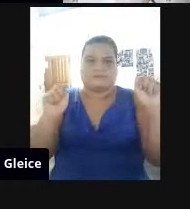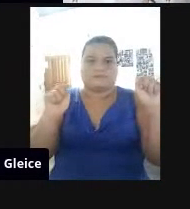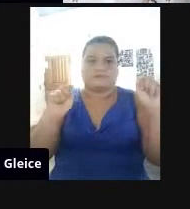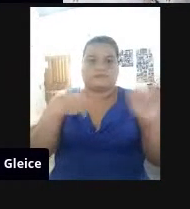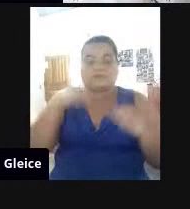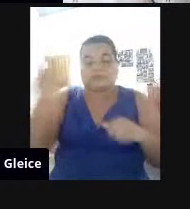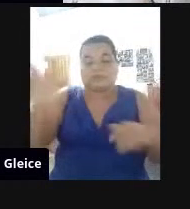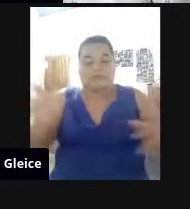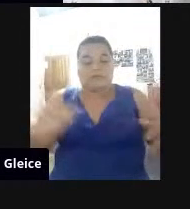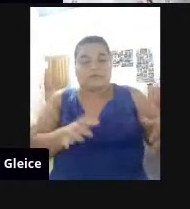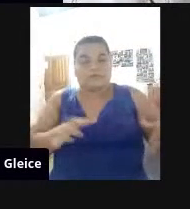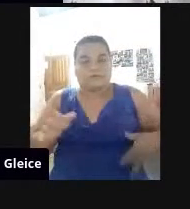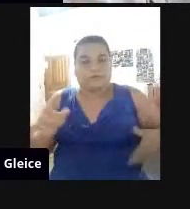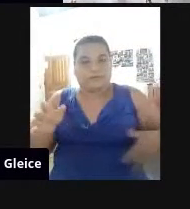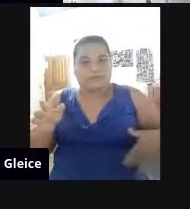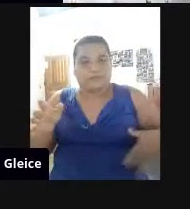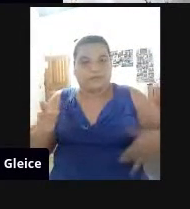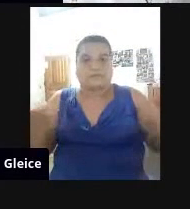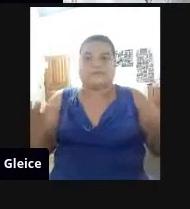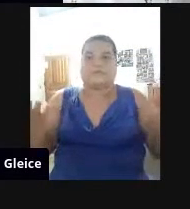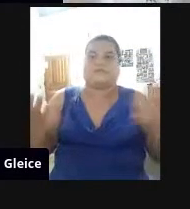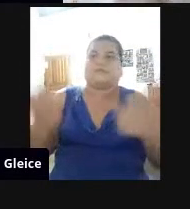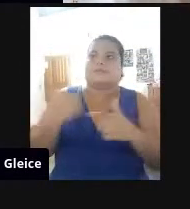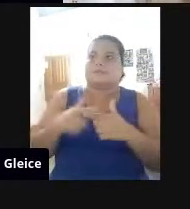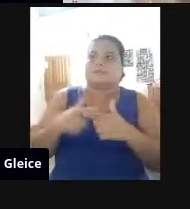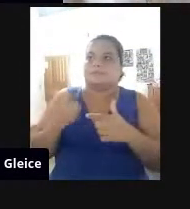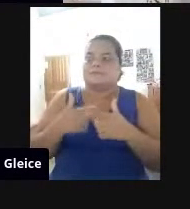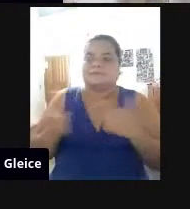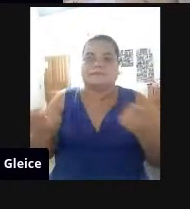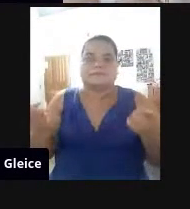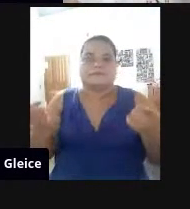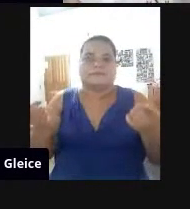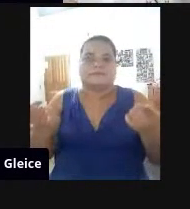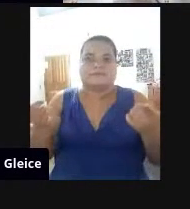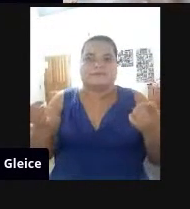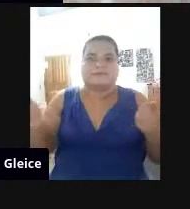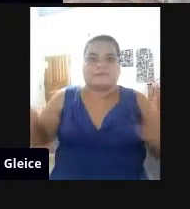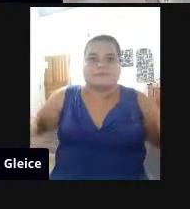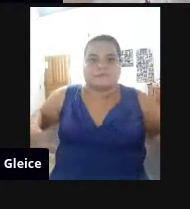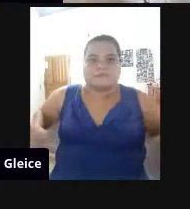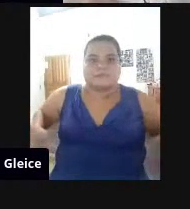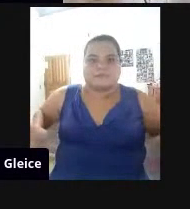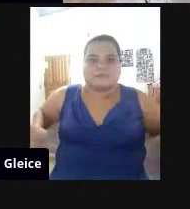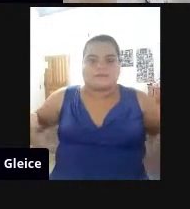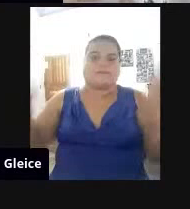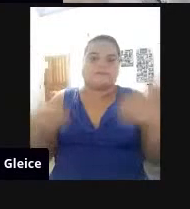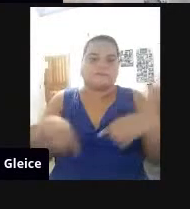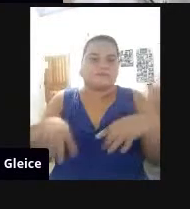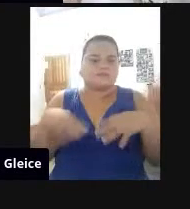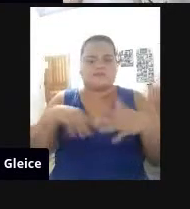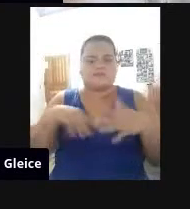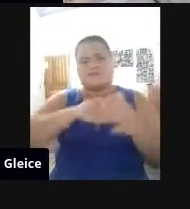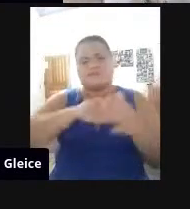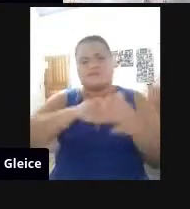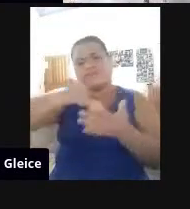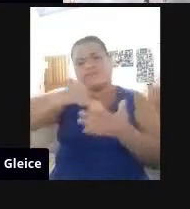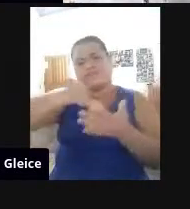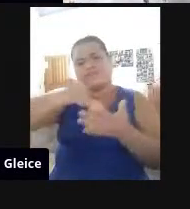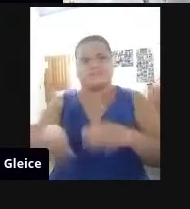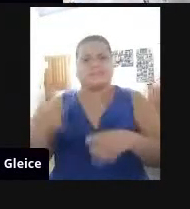gente metaboliza no fígado, elimina nos rins, pode sair nas fezes, na urina, então a gente consegue